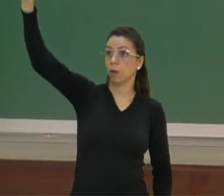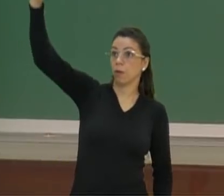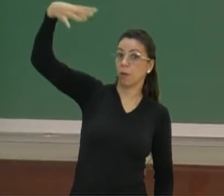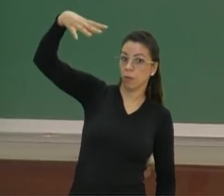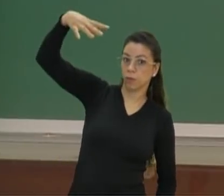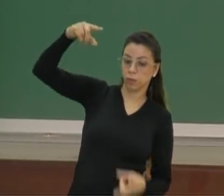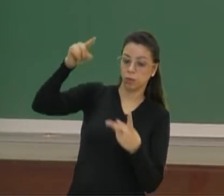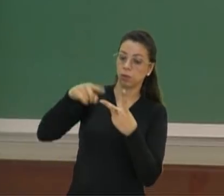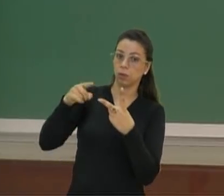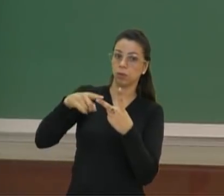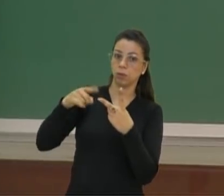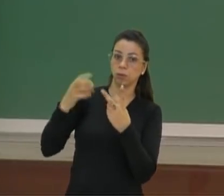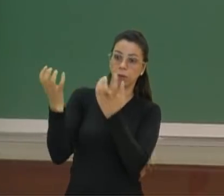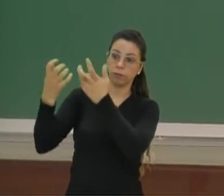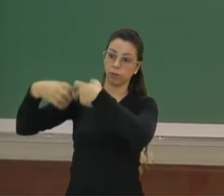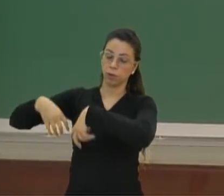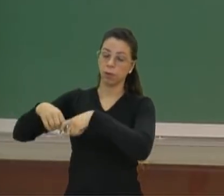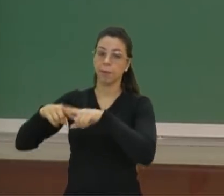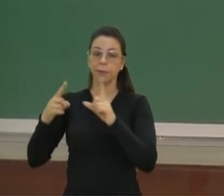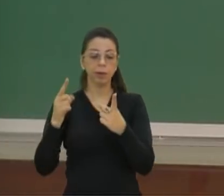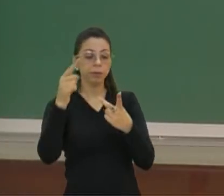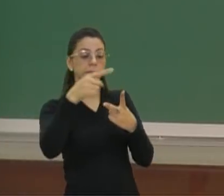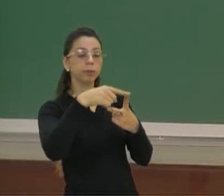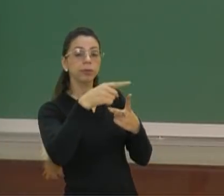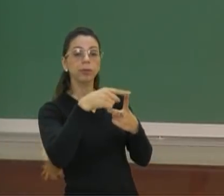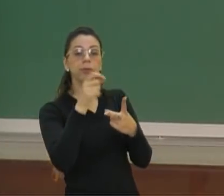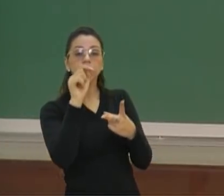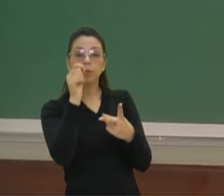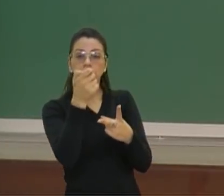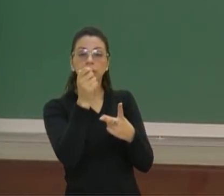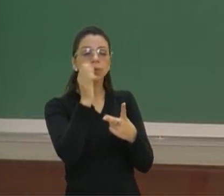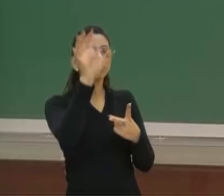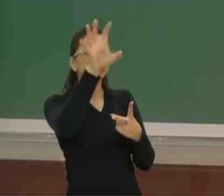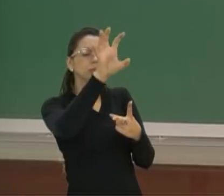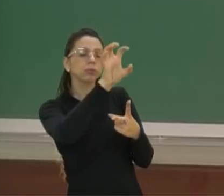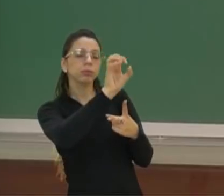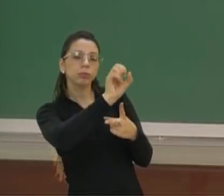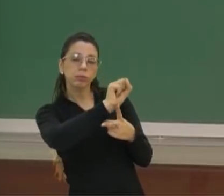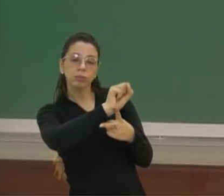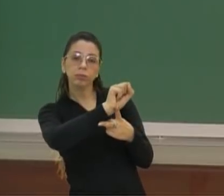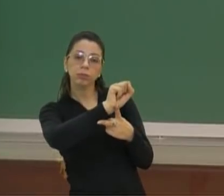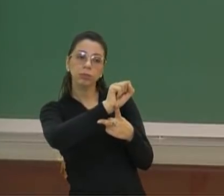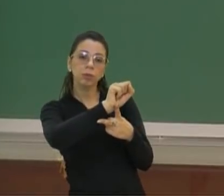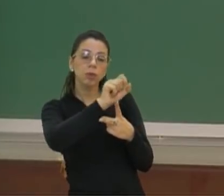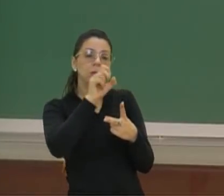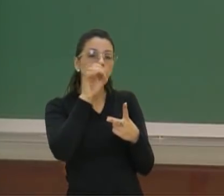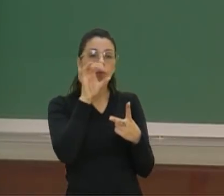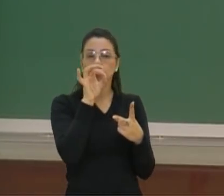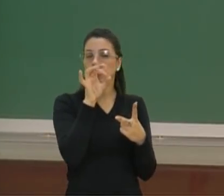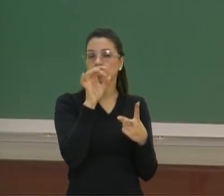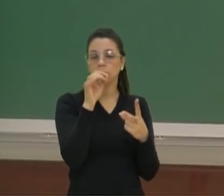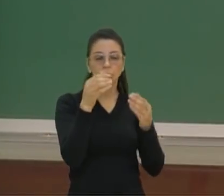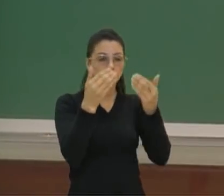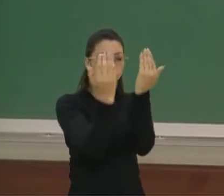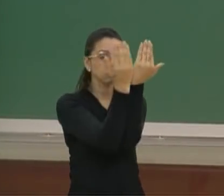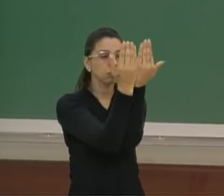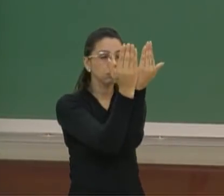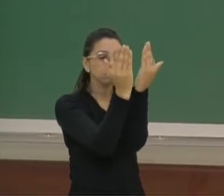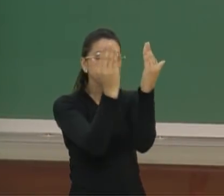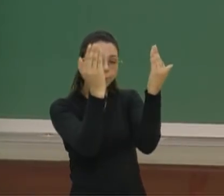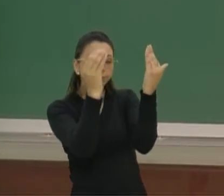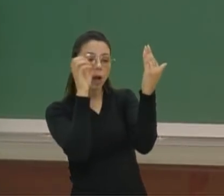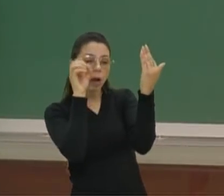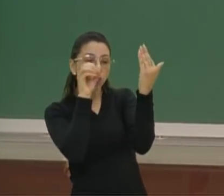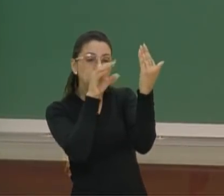para funcionar. Já os bastonetes, com uma pequena parcela de luz, de uma frestinha da cortina que deixa uma